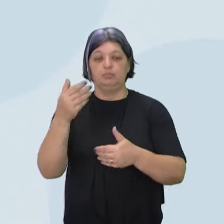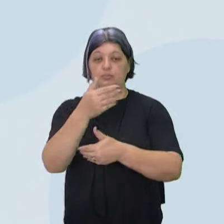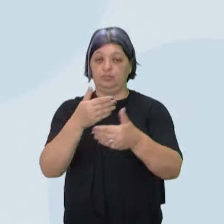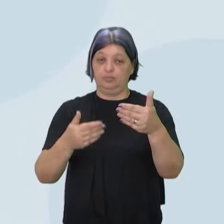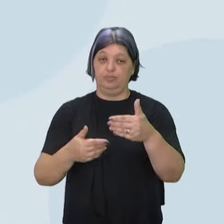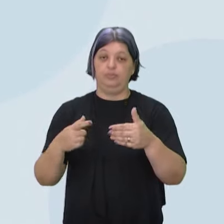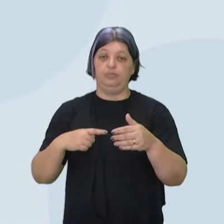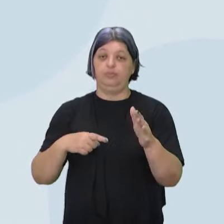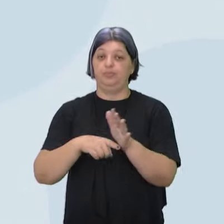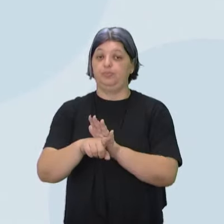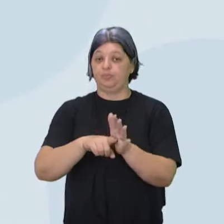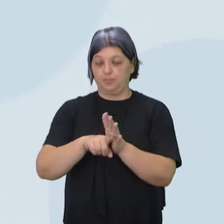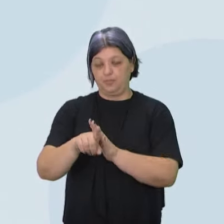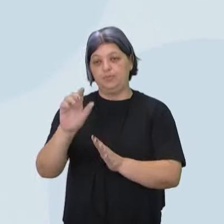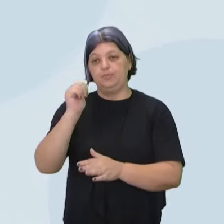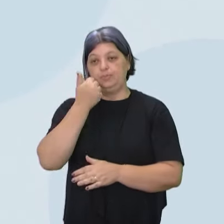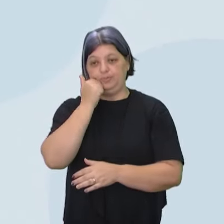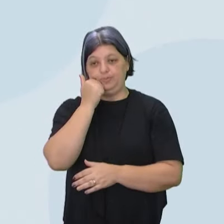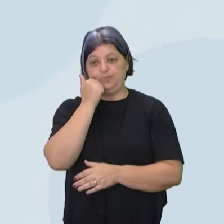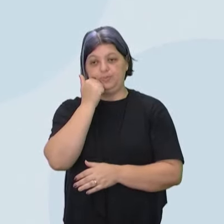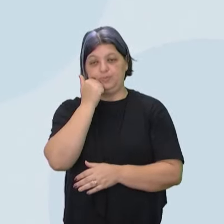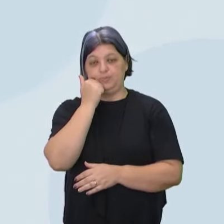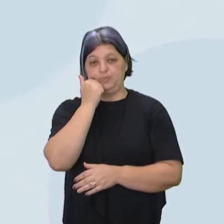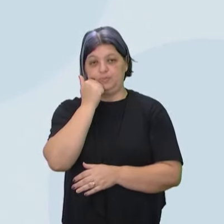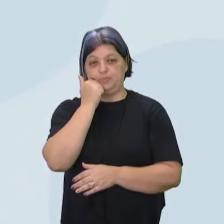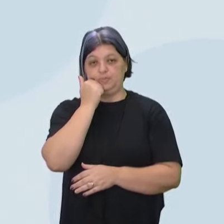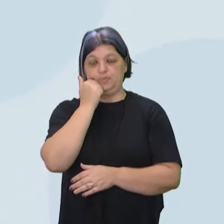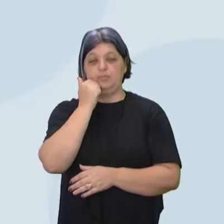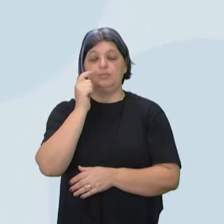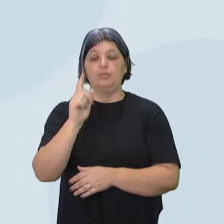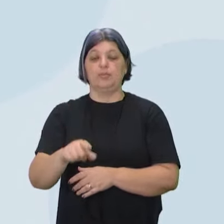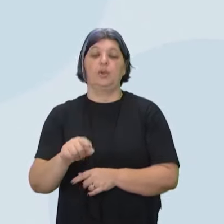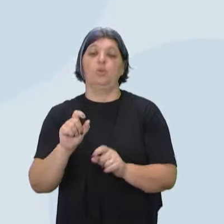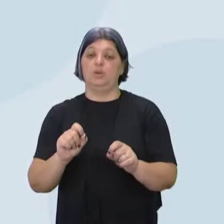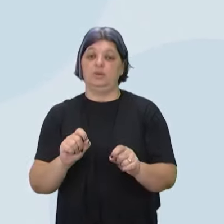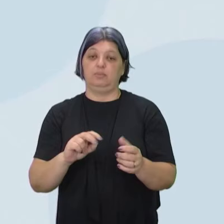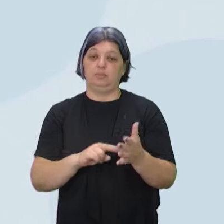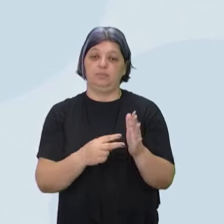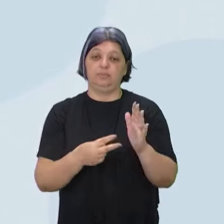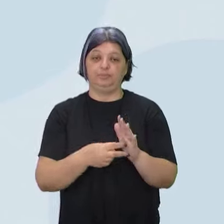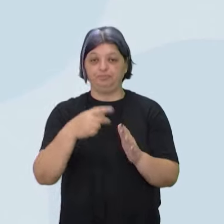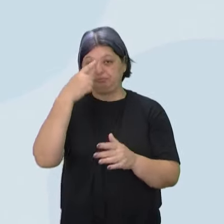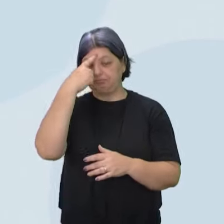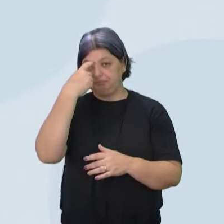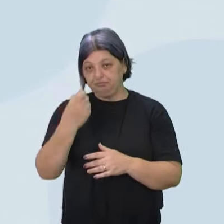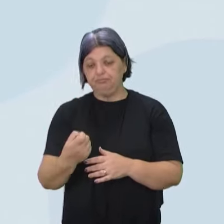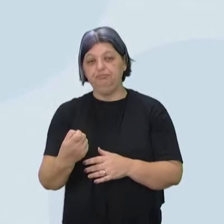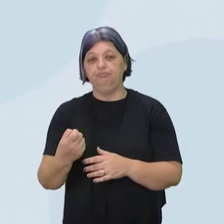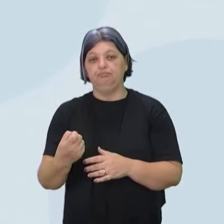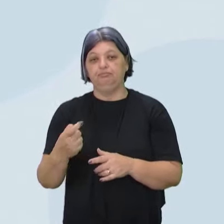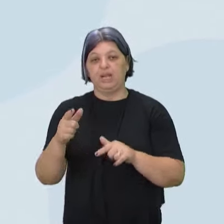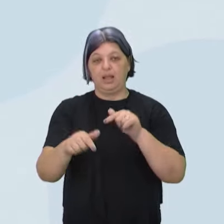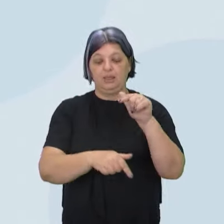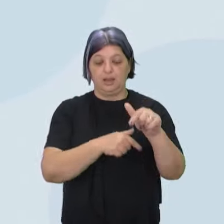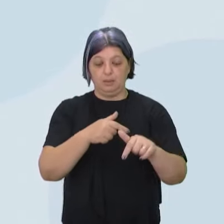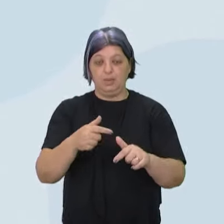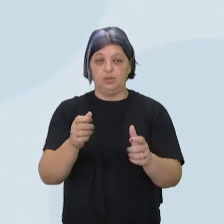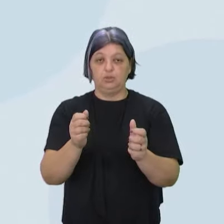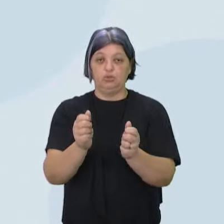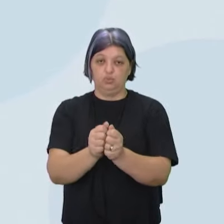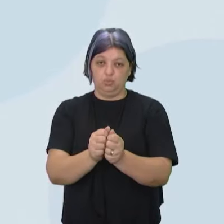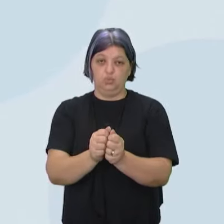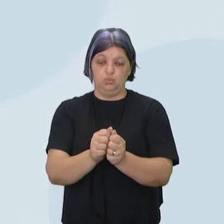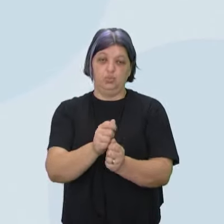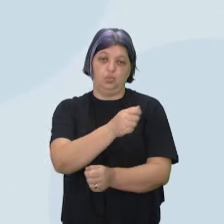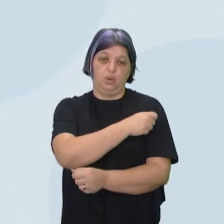a investigação científica nada mais é aí do que aquela ideia de que a gente trabalhar com os estudantes